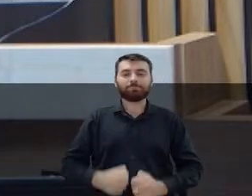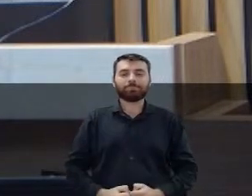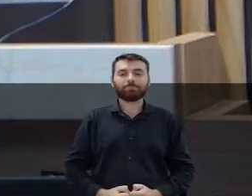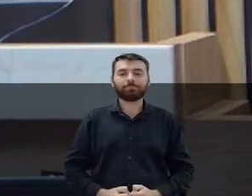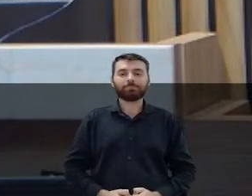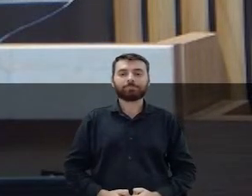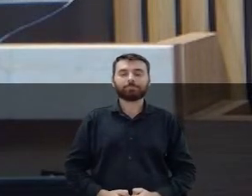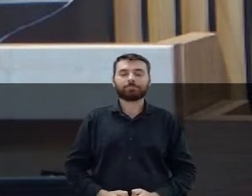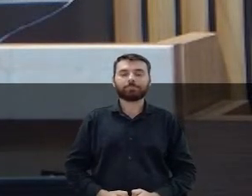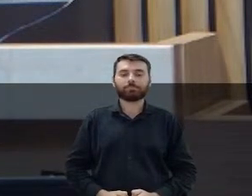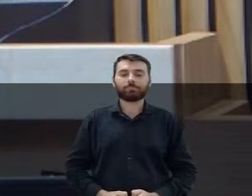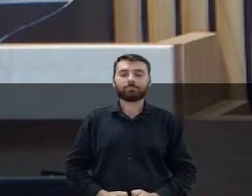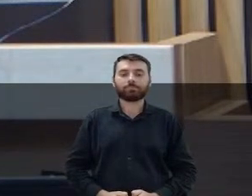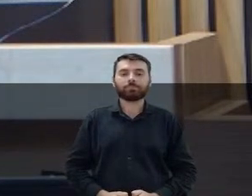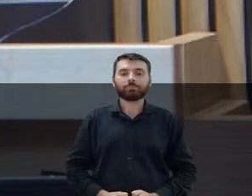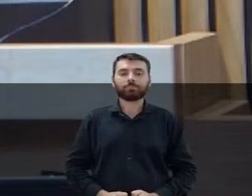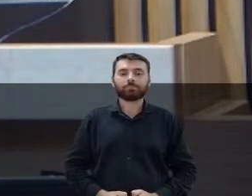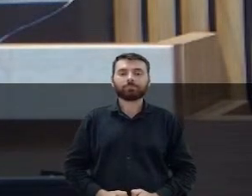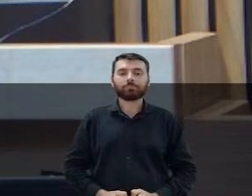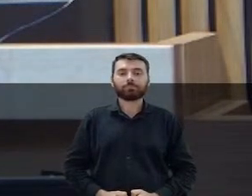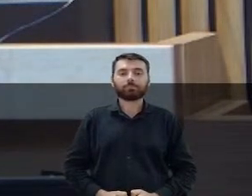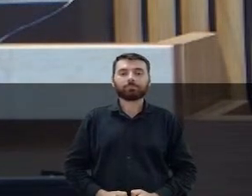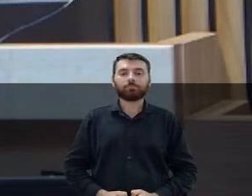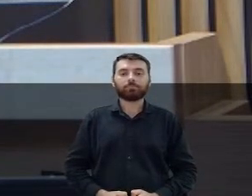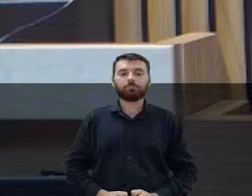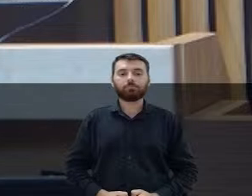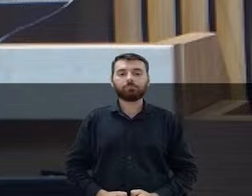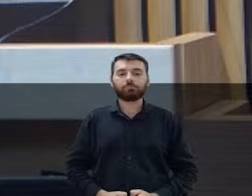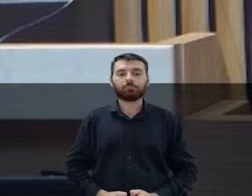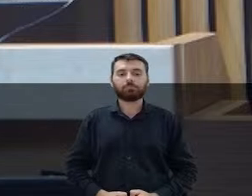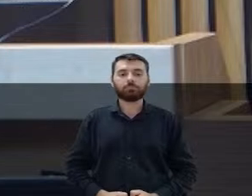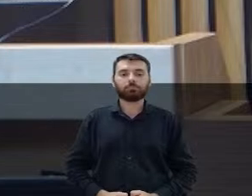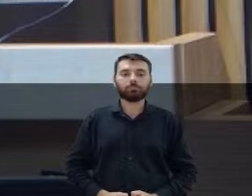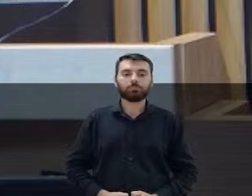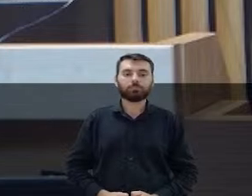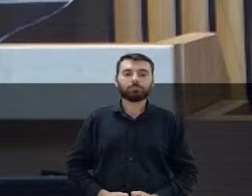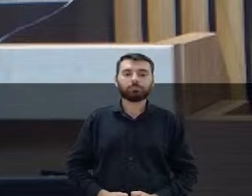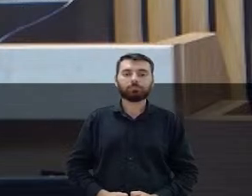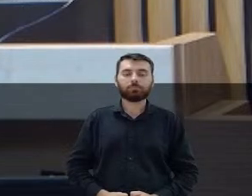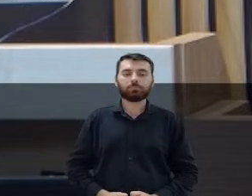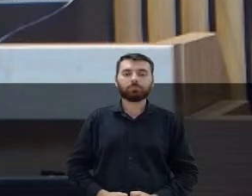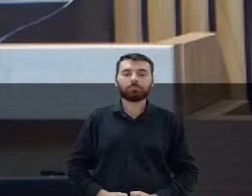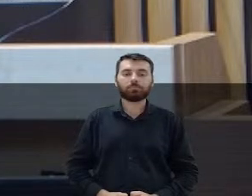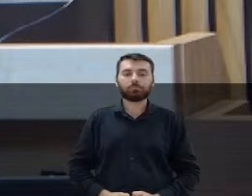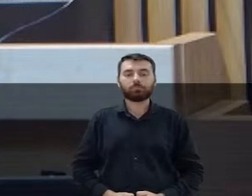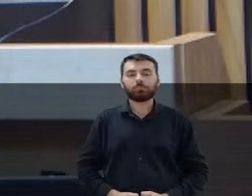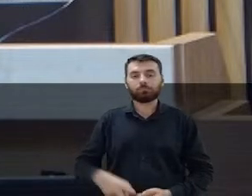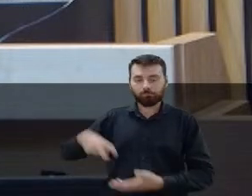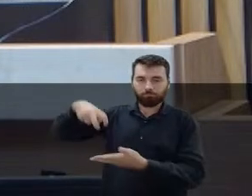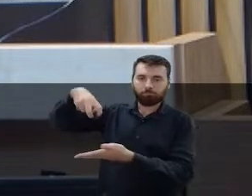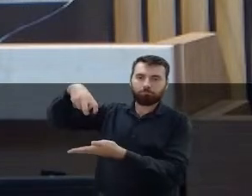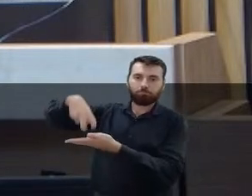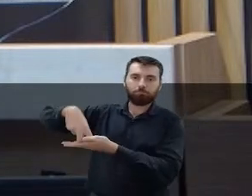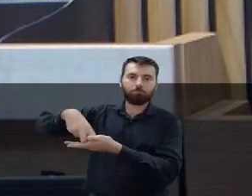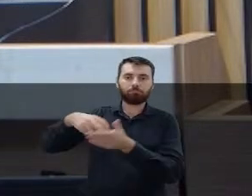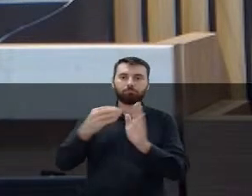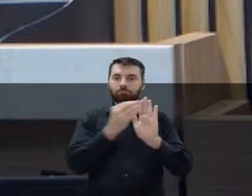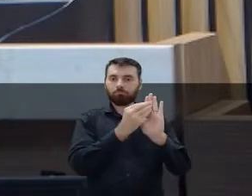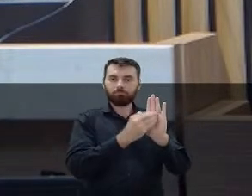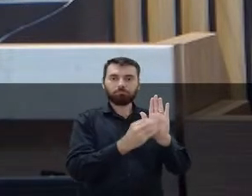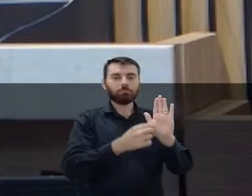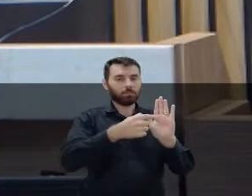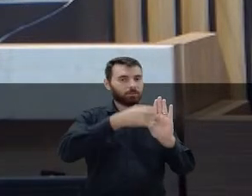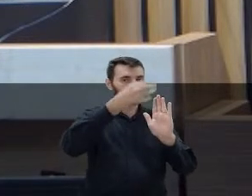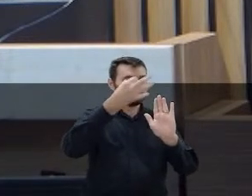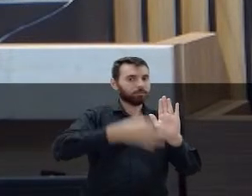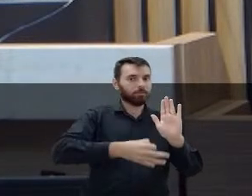Como bem pontuado na sentença, é incontroverso que a reclamada delegava integralmente e